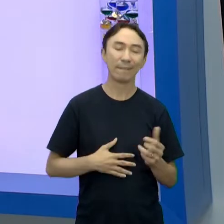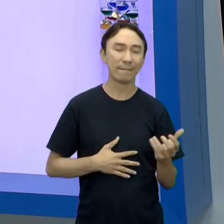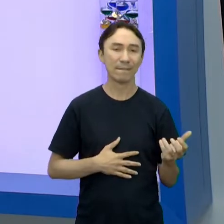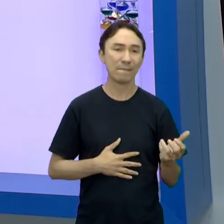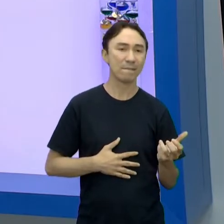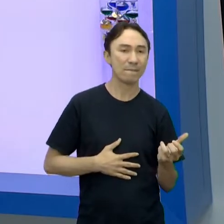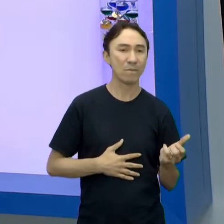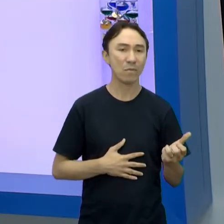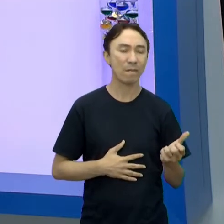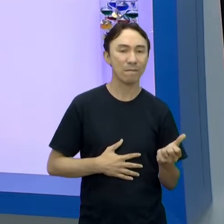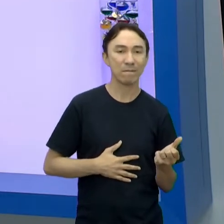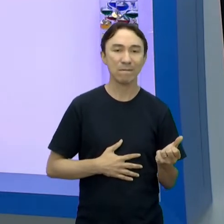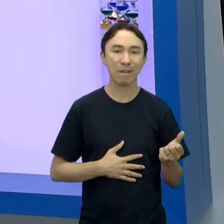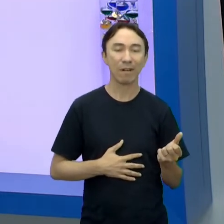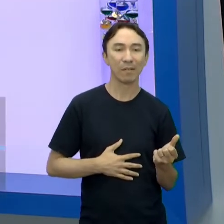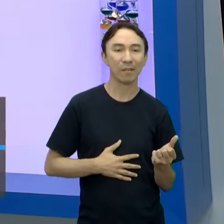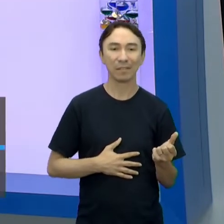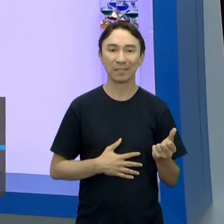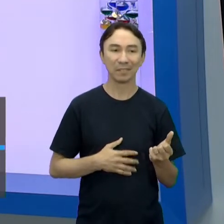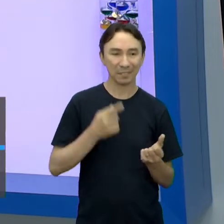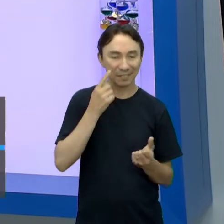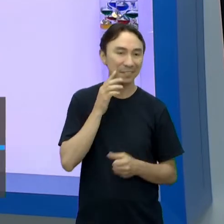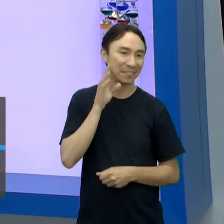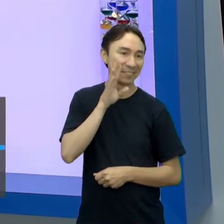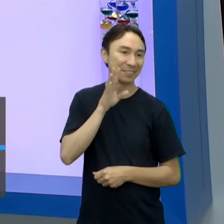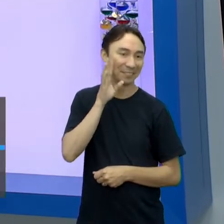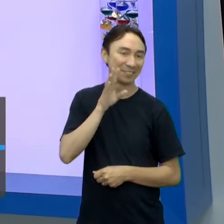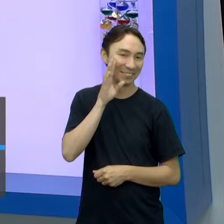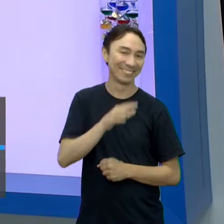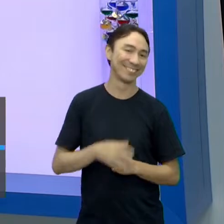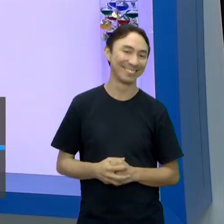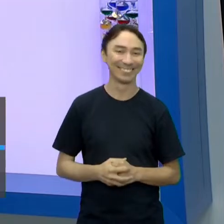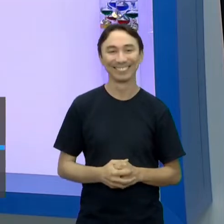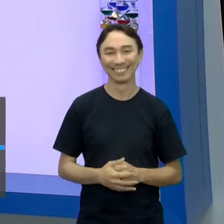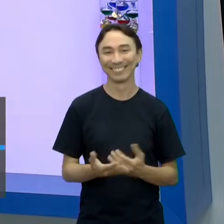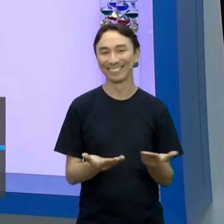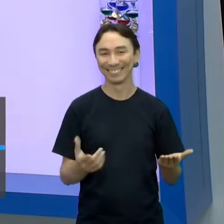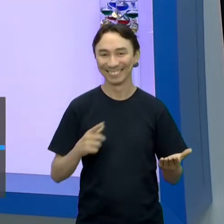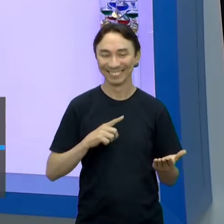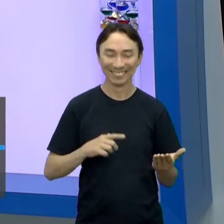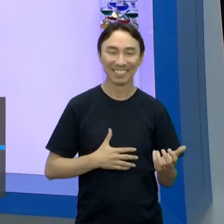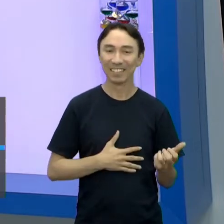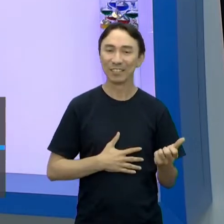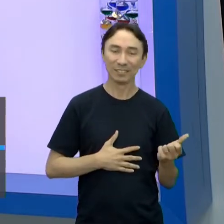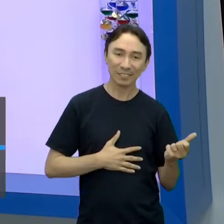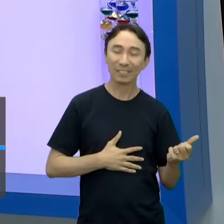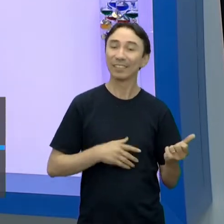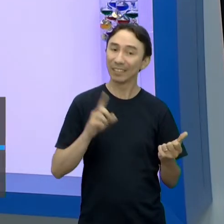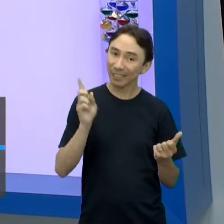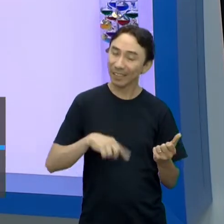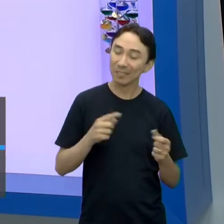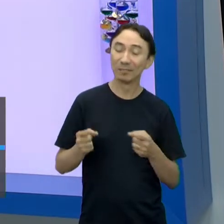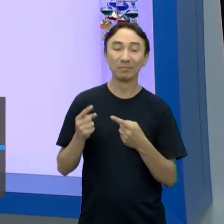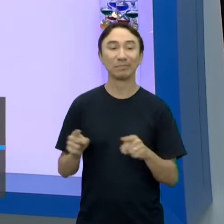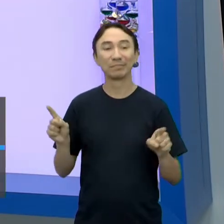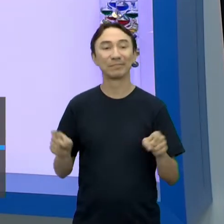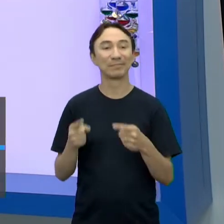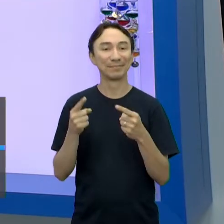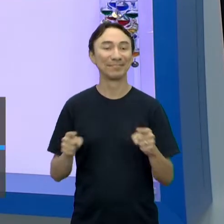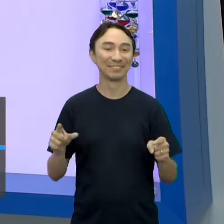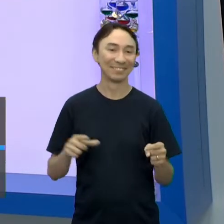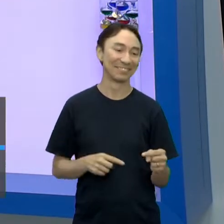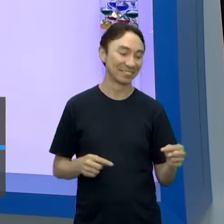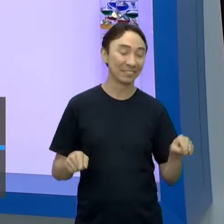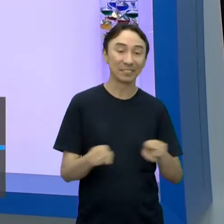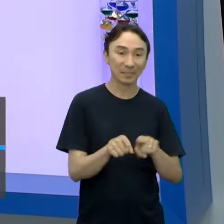Forró! Olha, que legal, que beleza! Forró é música, é fenômeno ondulatório. E é também,